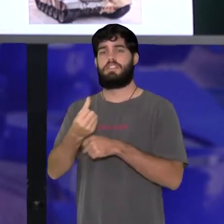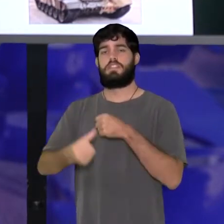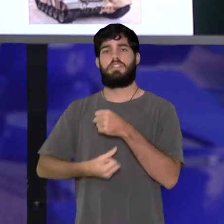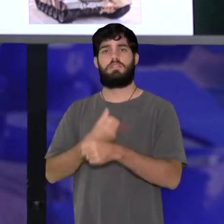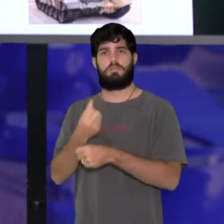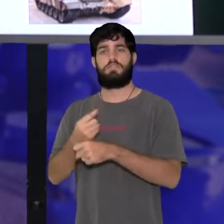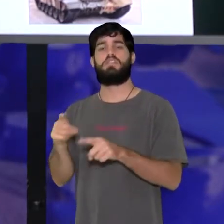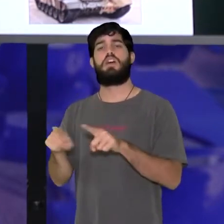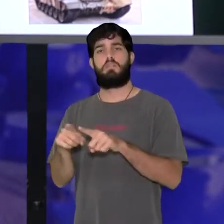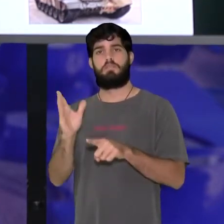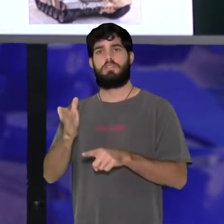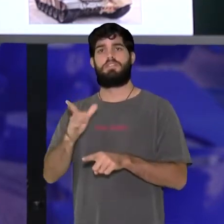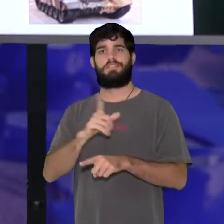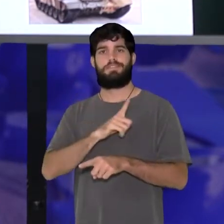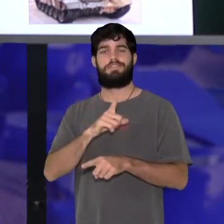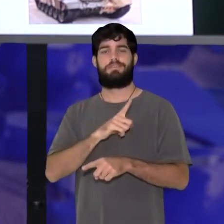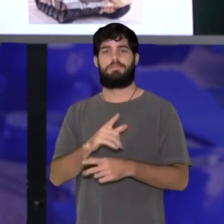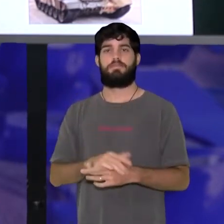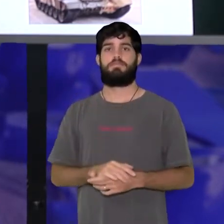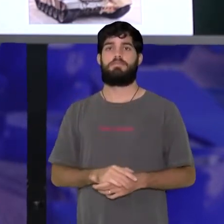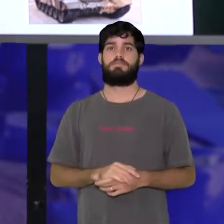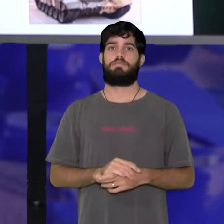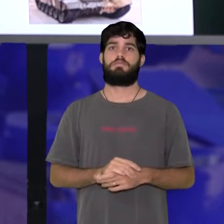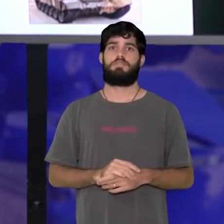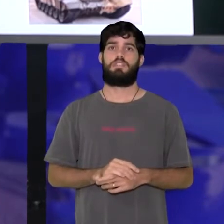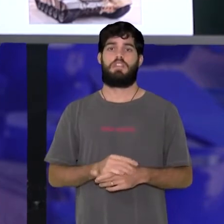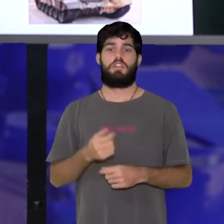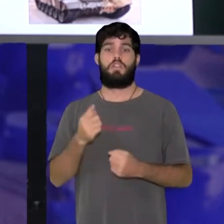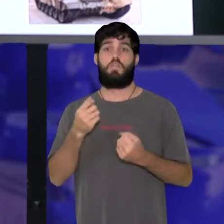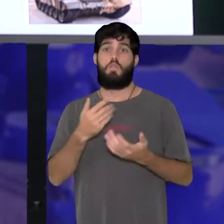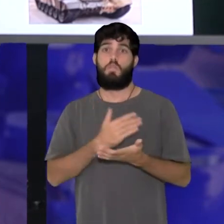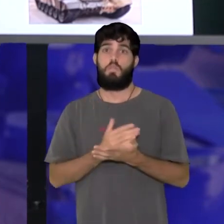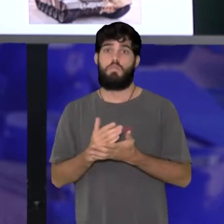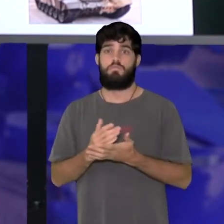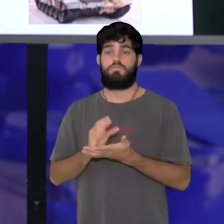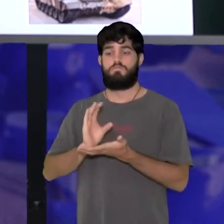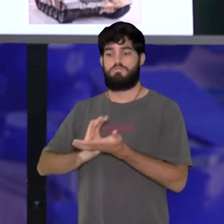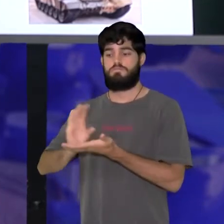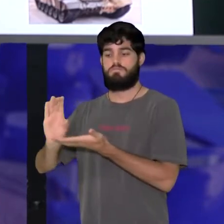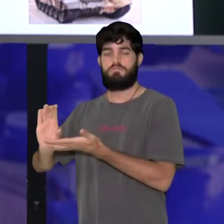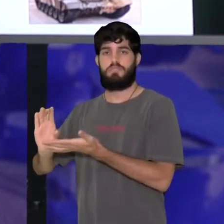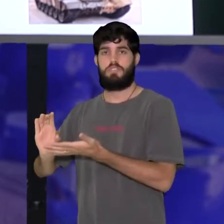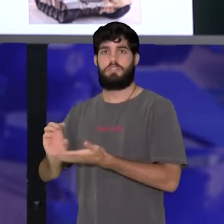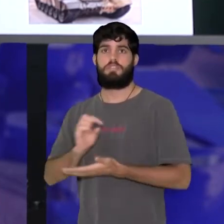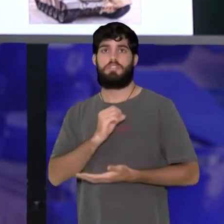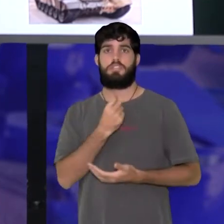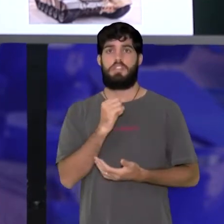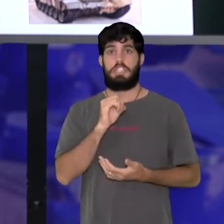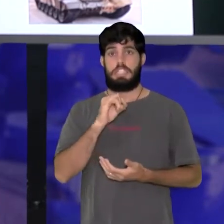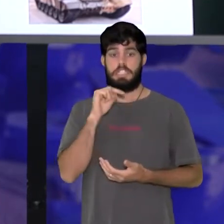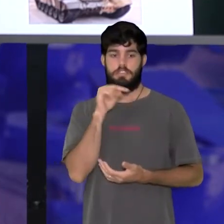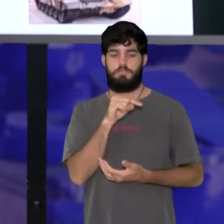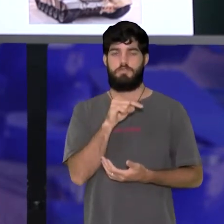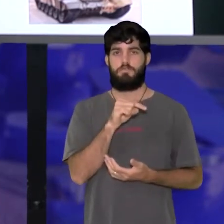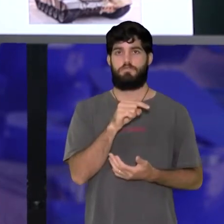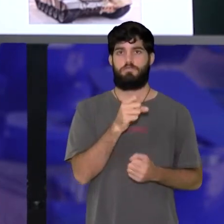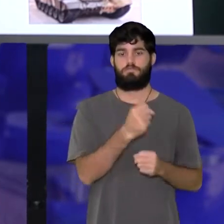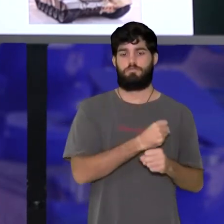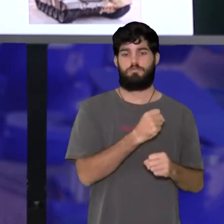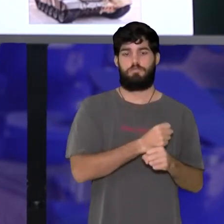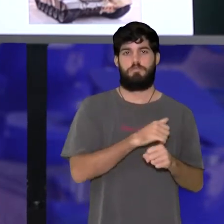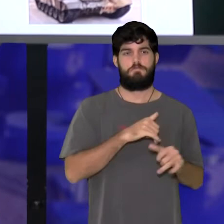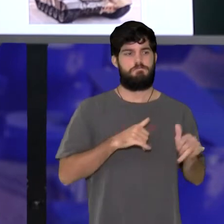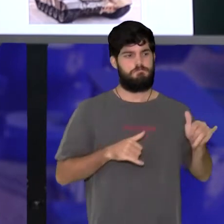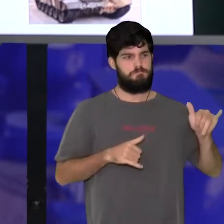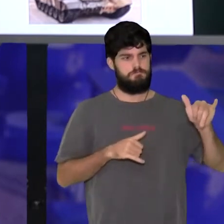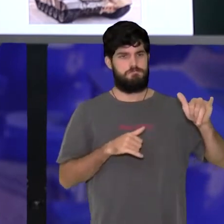atômica. E aí eles começam a investir. Se um constrói um avião extremamente